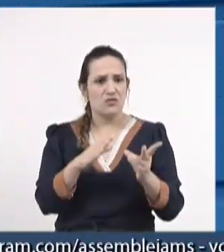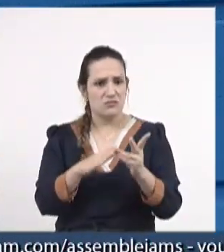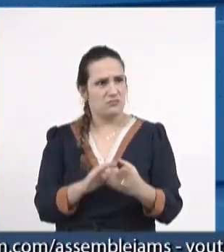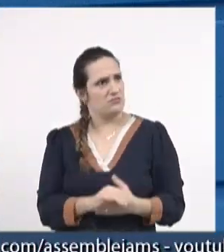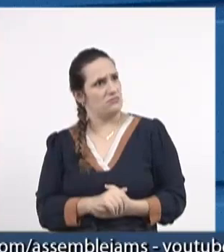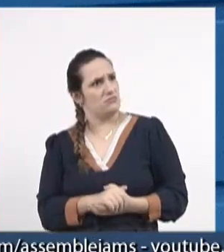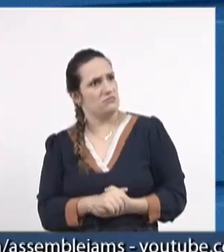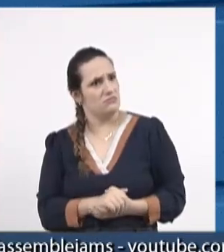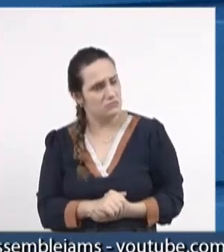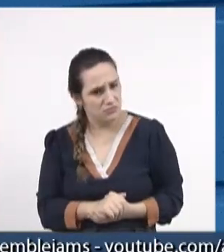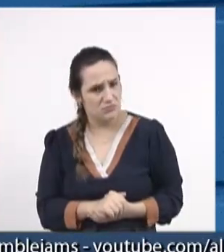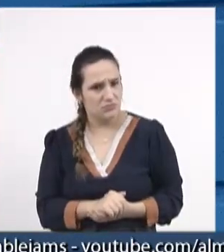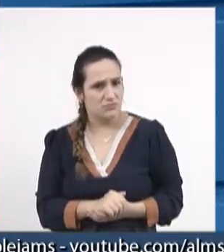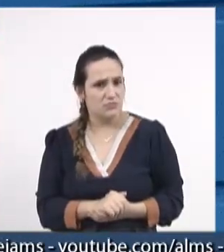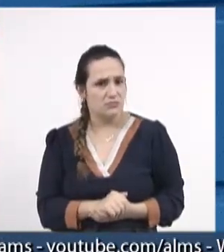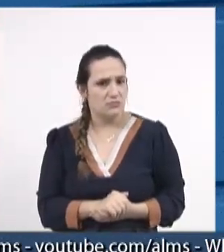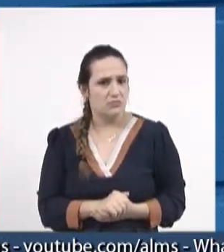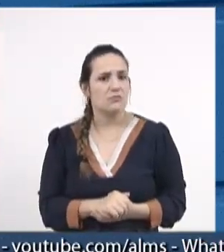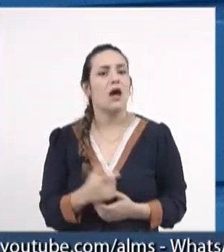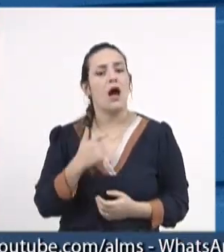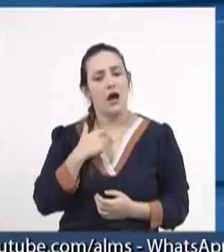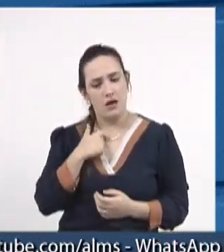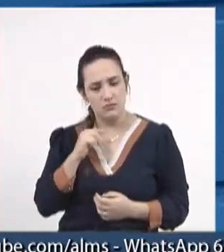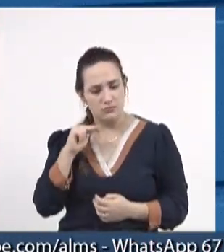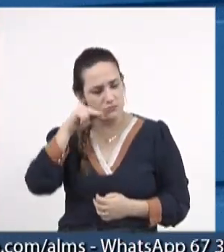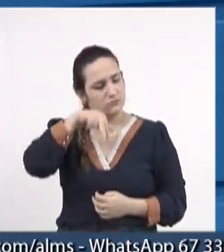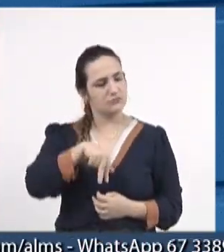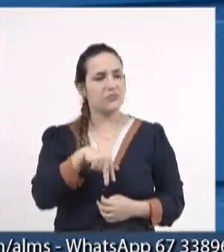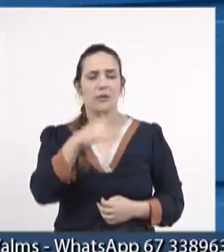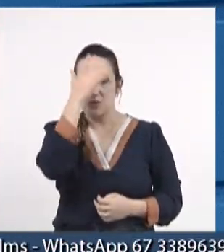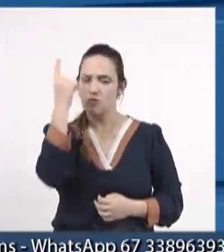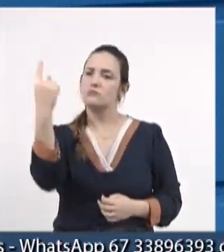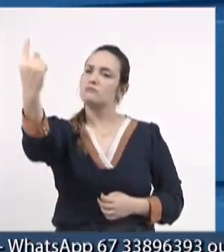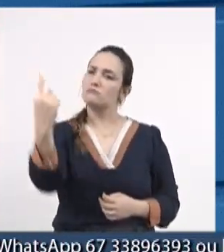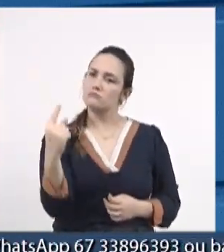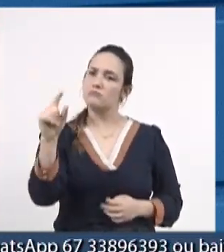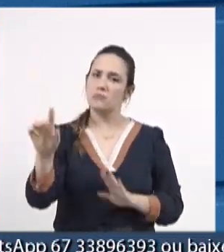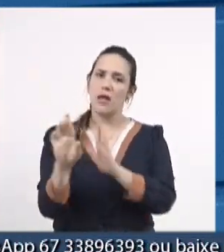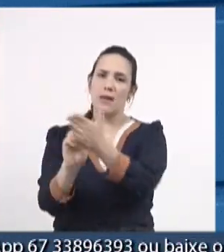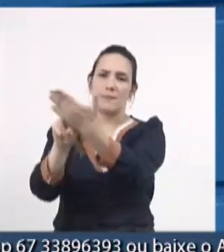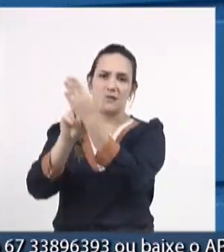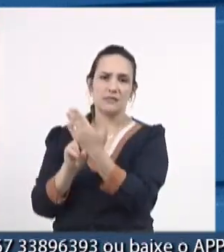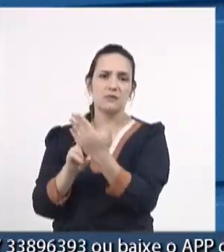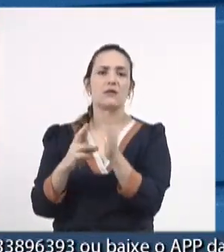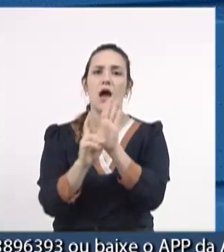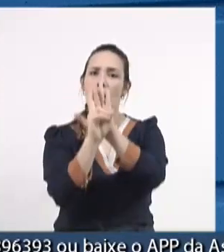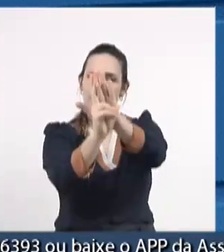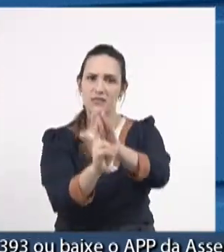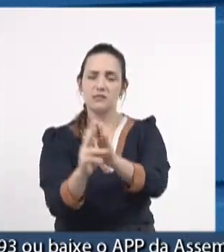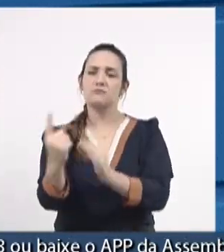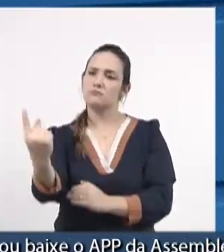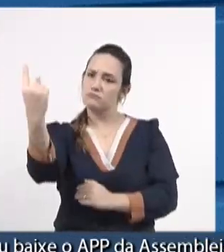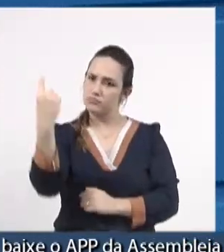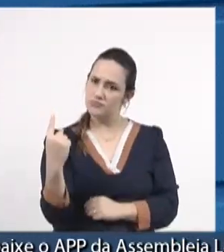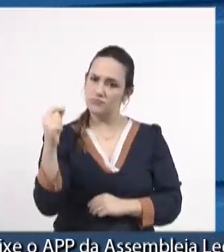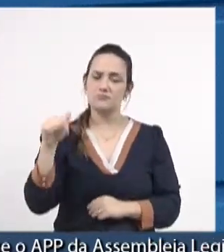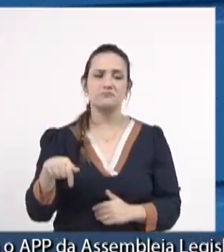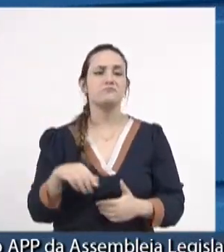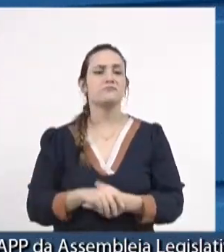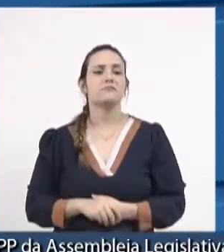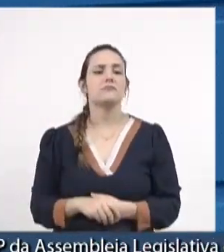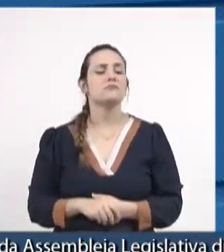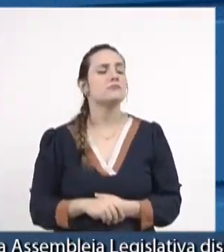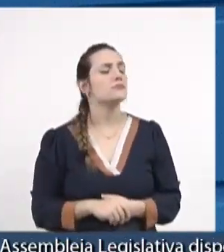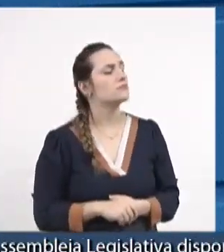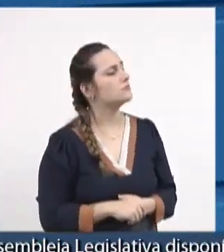E aí fizeram a fala. Quando foi para fazer a fala, mandaram eu descer do carro para poder ouvir a fala deles. E naquele momento o representante, o interlocutor,